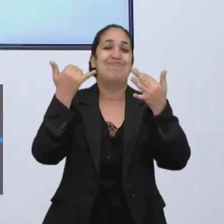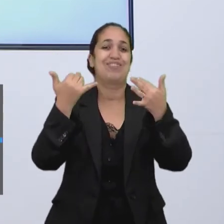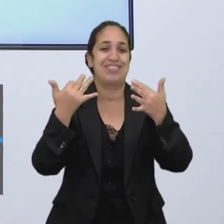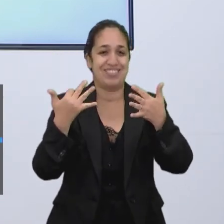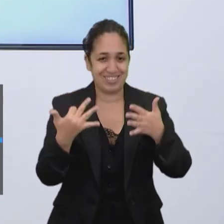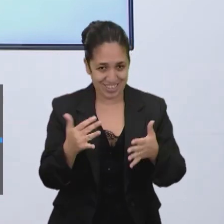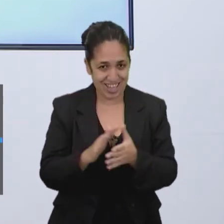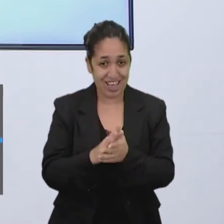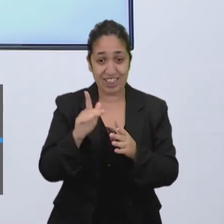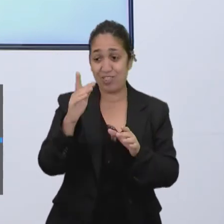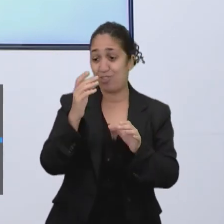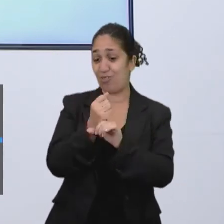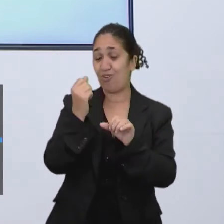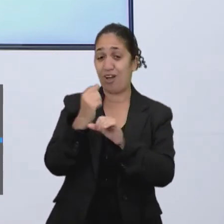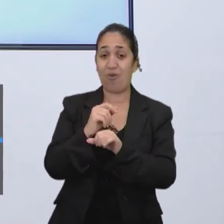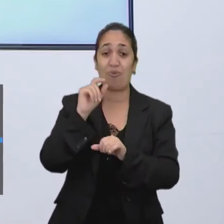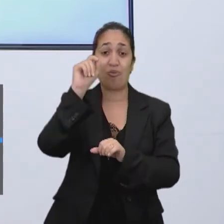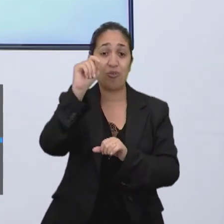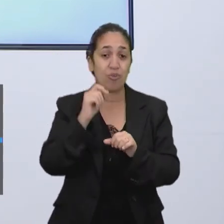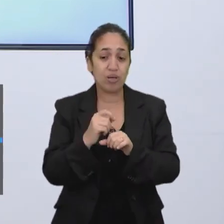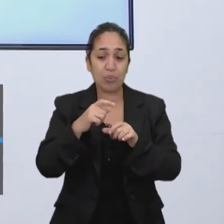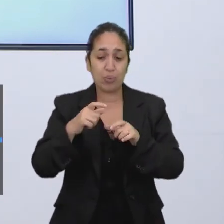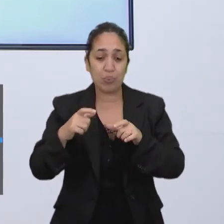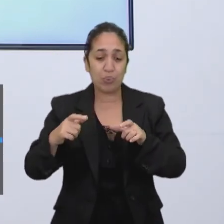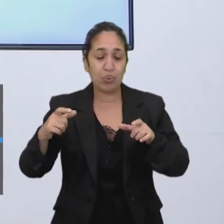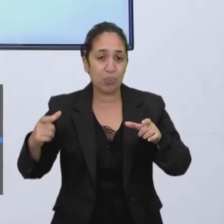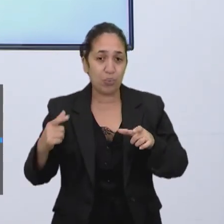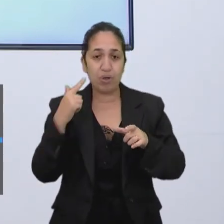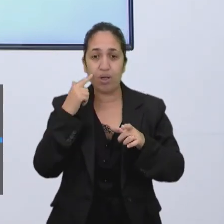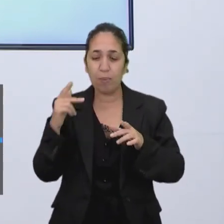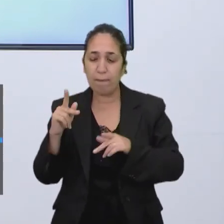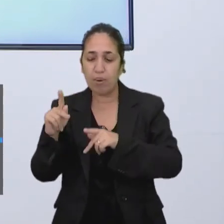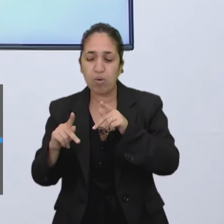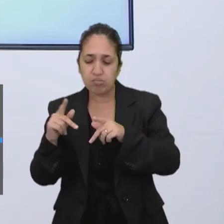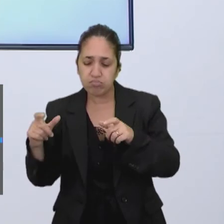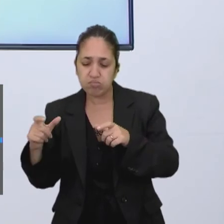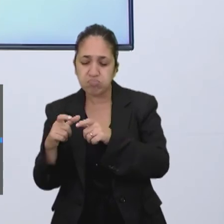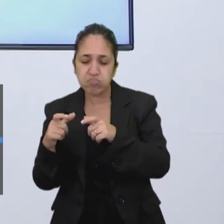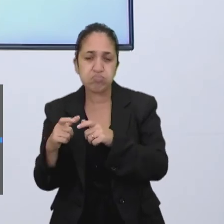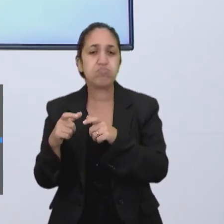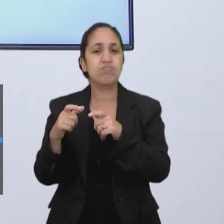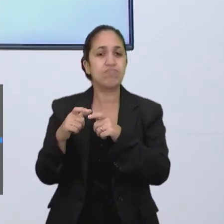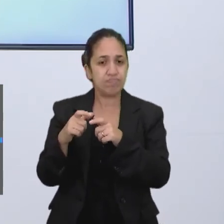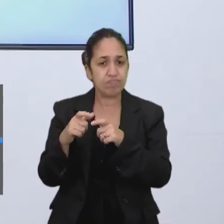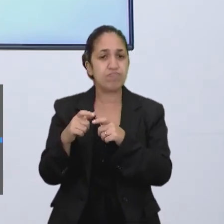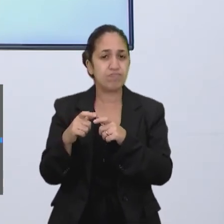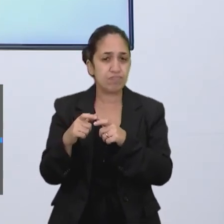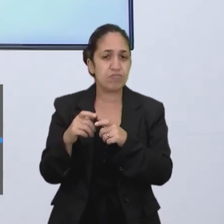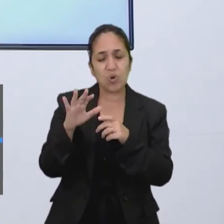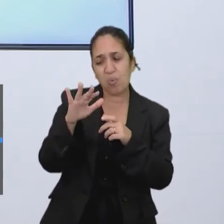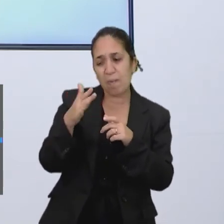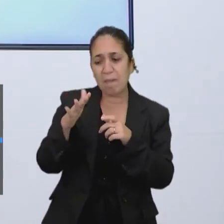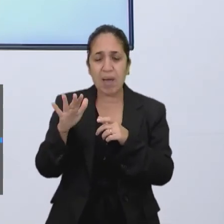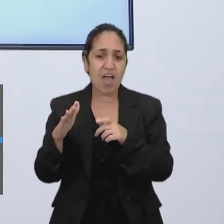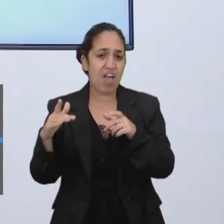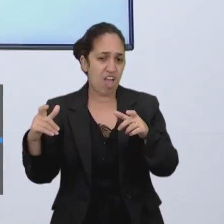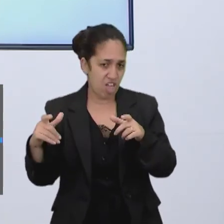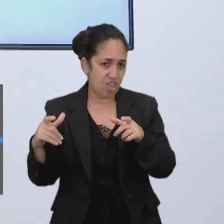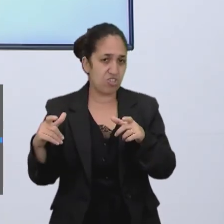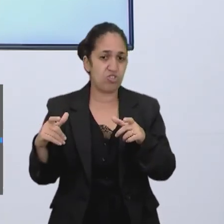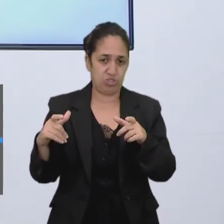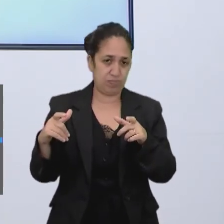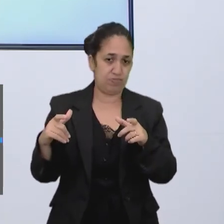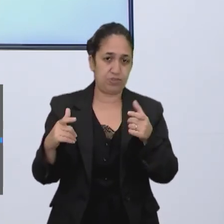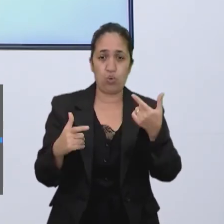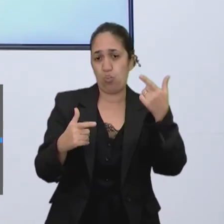do cálculo do tamanho de uma amostra para uma população pequena. tá? Ou média, que é